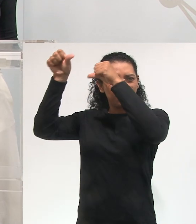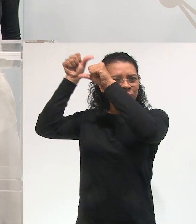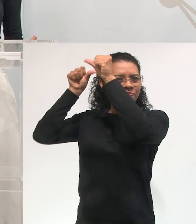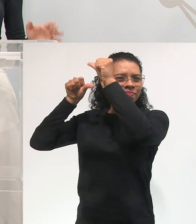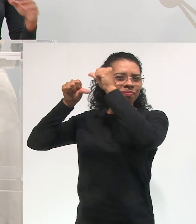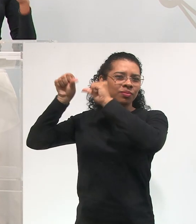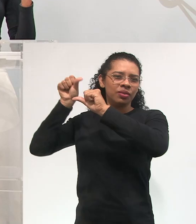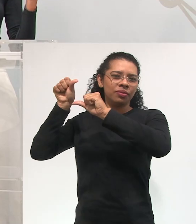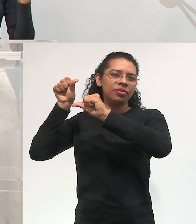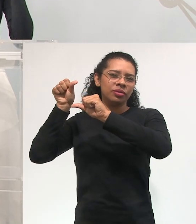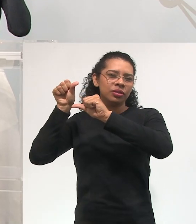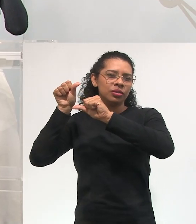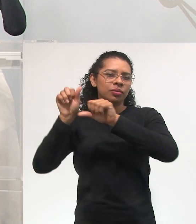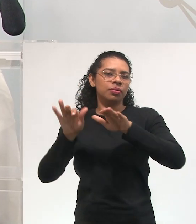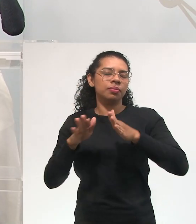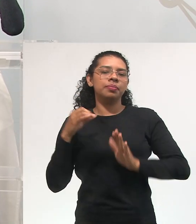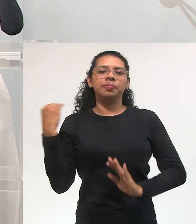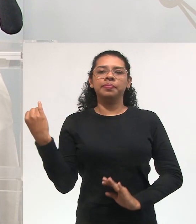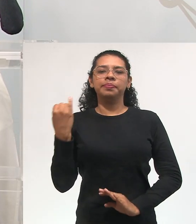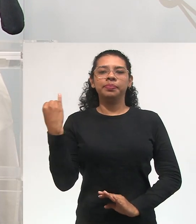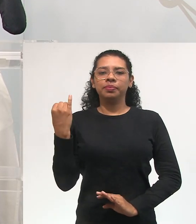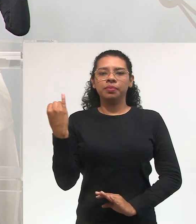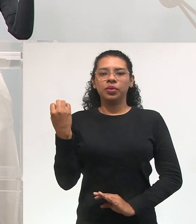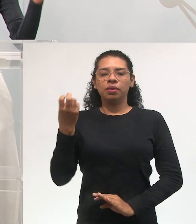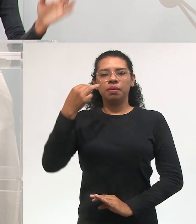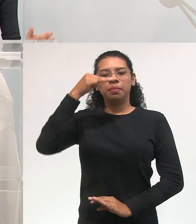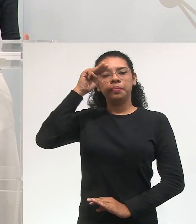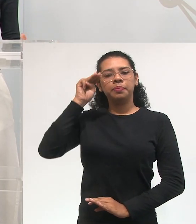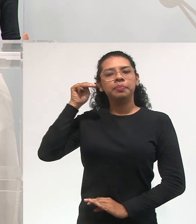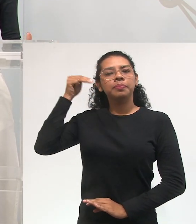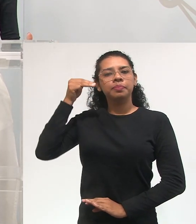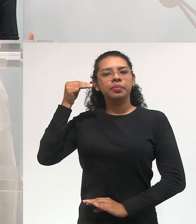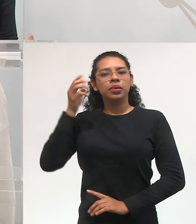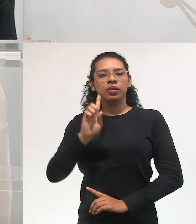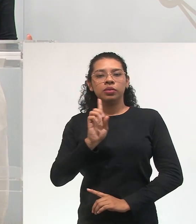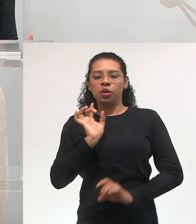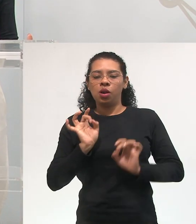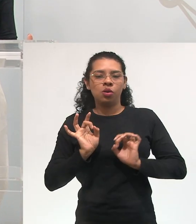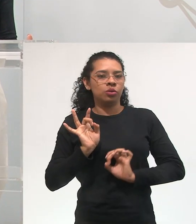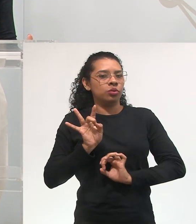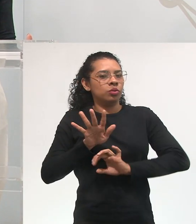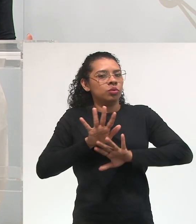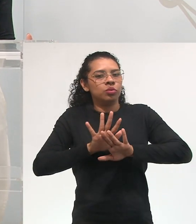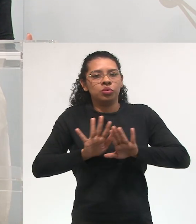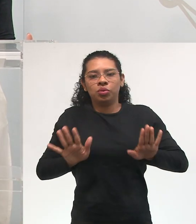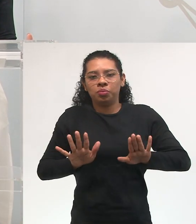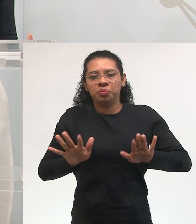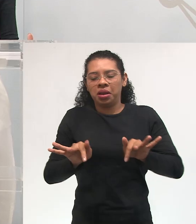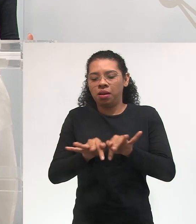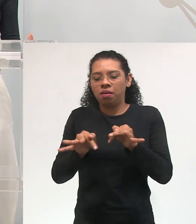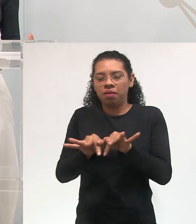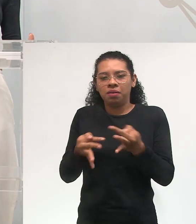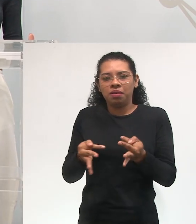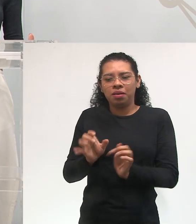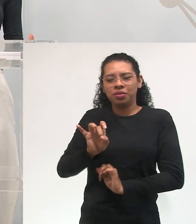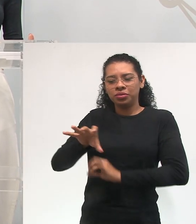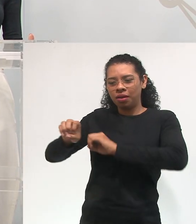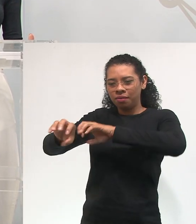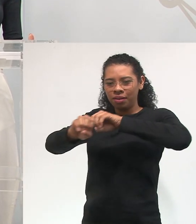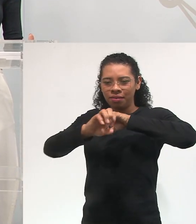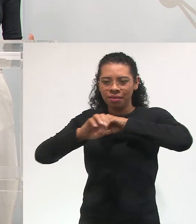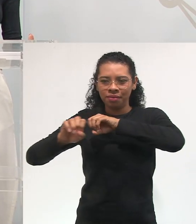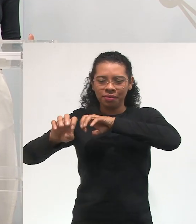né? Então, é importante a gente pensar que o Karl Marx ele não se interessaria simplesmente pelo